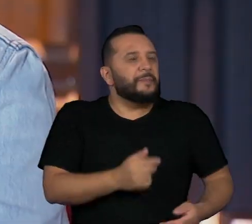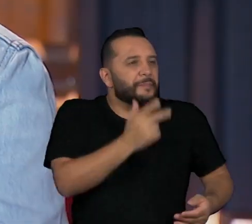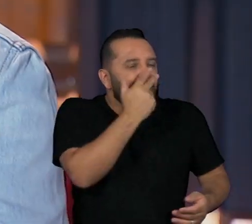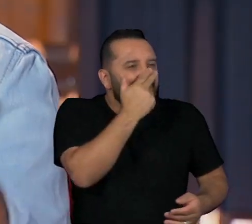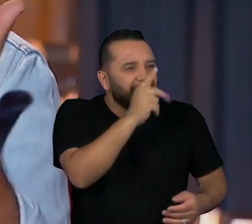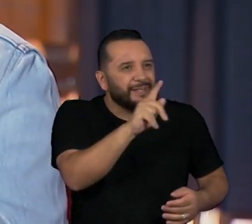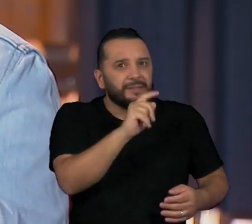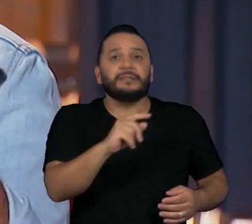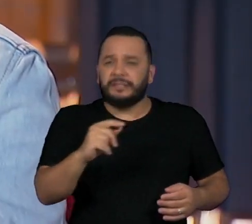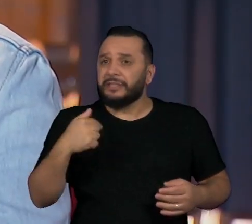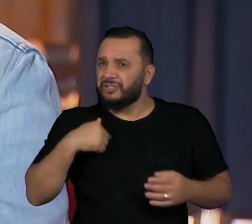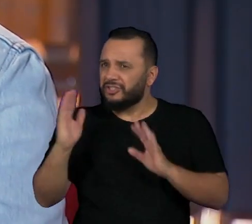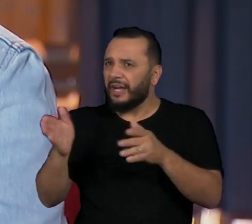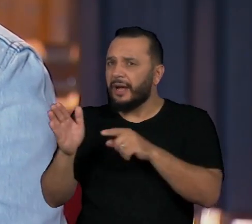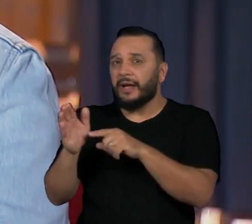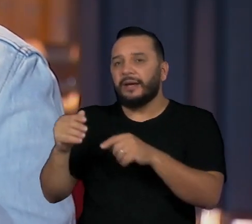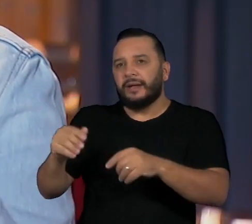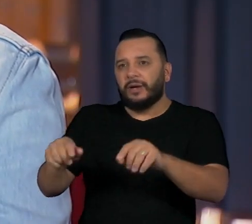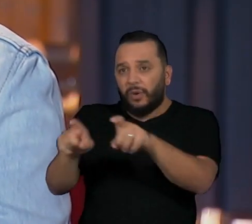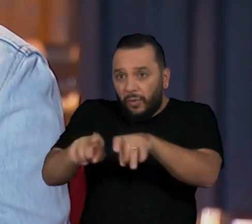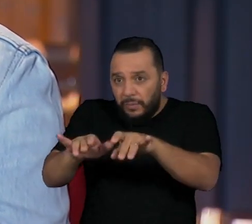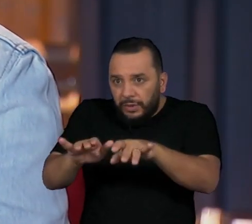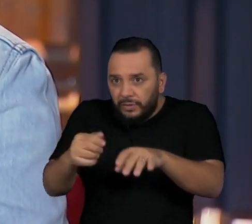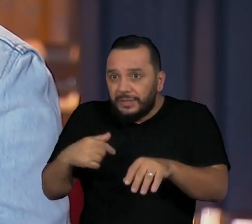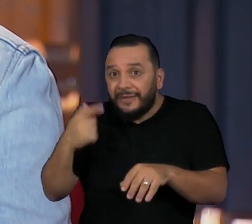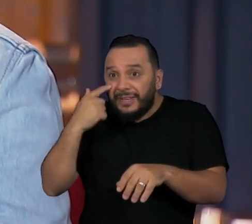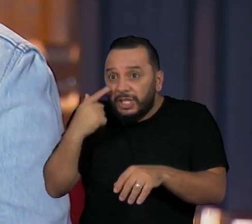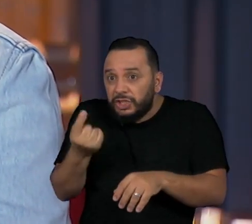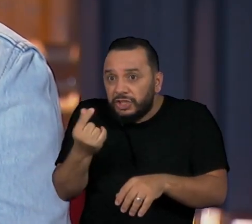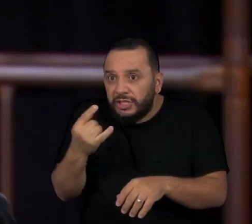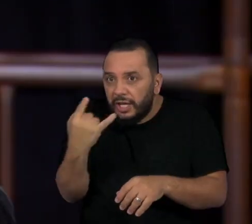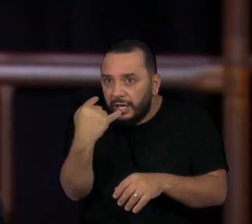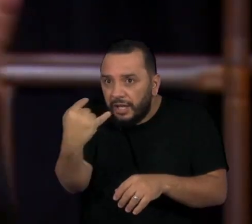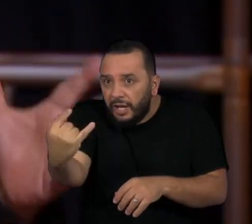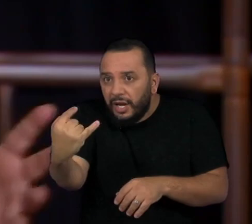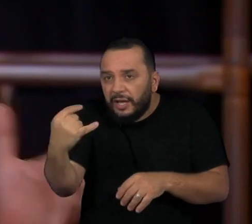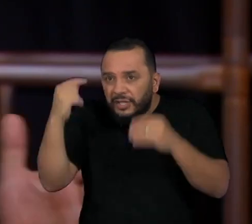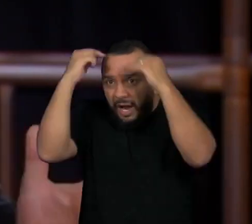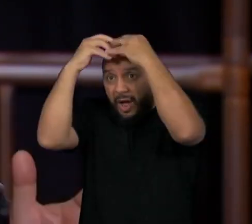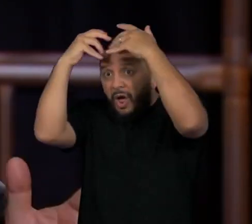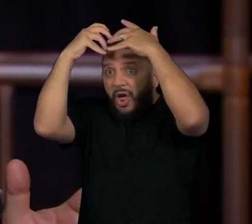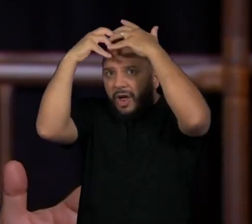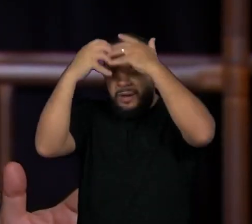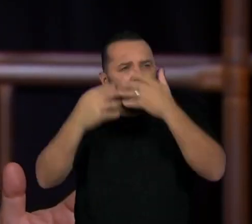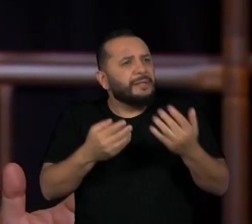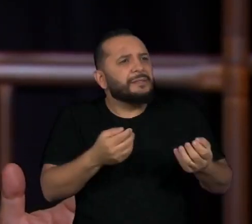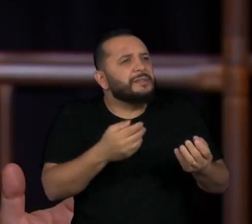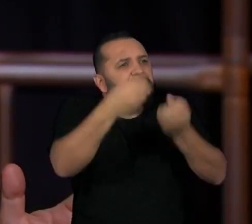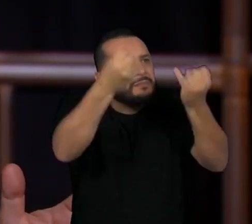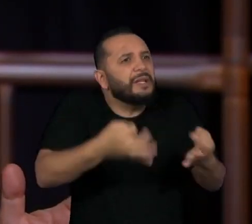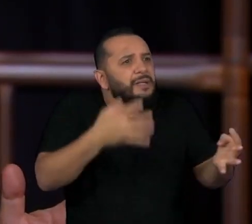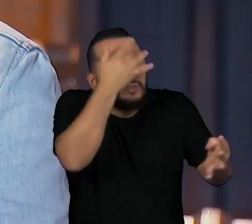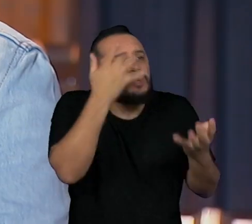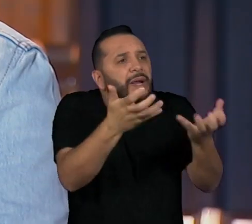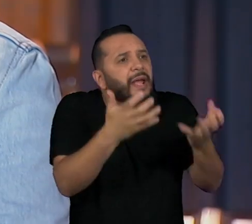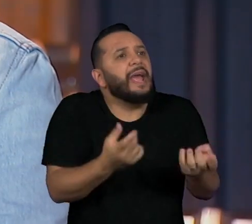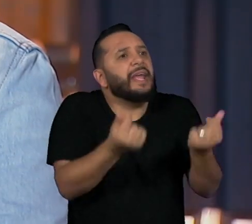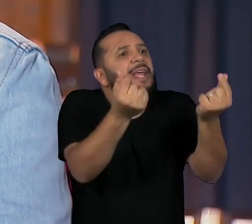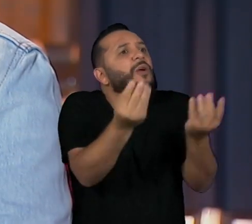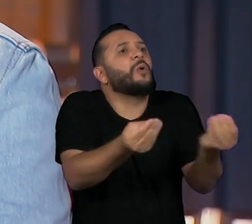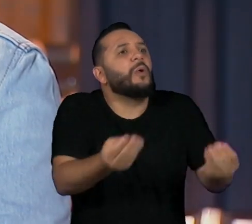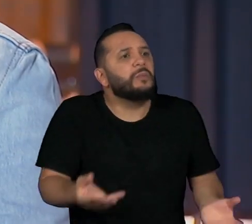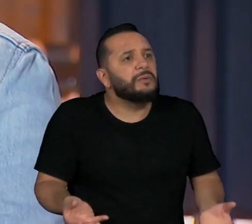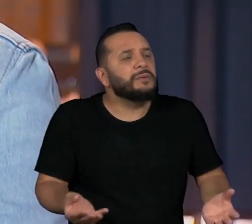ensaios de laboratório, vendo numa tela de computador, só de você mostrar dinheiro para a pessoa. Mas e o que você tem a dizer para todo mundo que quer ficar rico, que está nos vendo agora? A gente precisa lembrar que